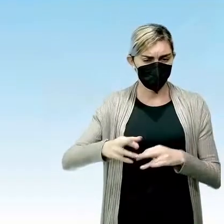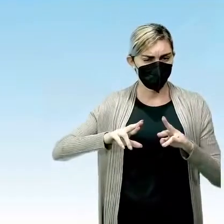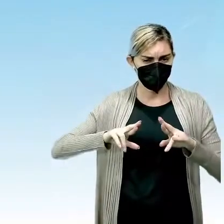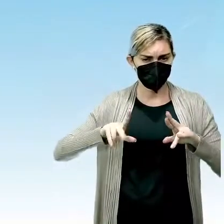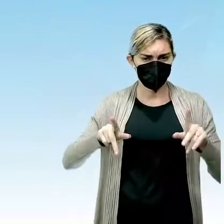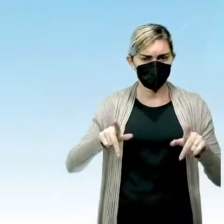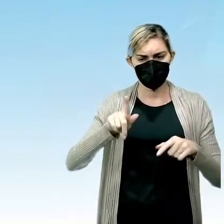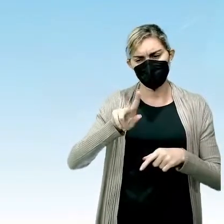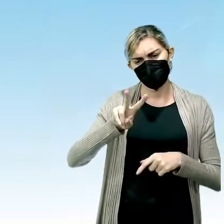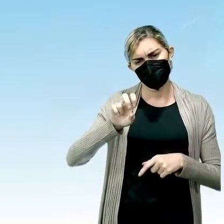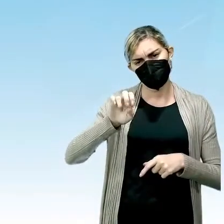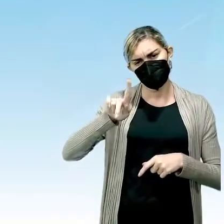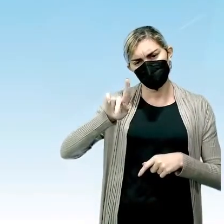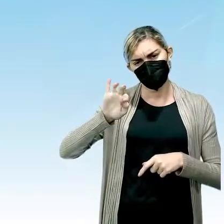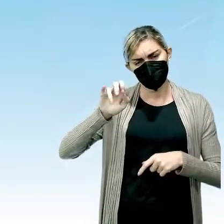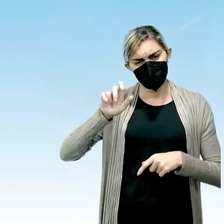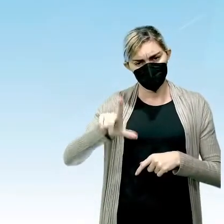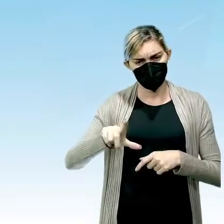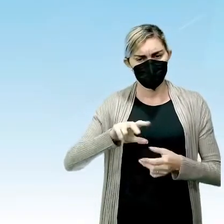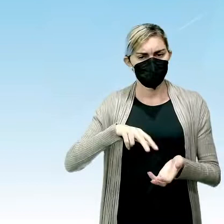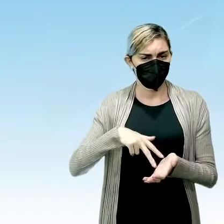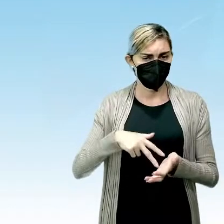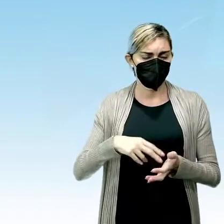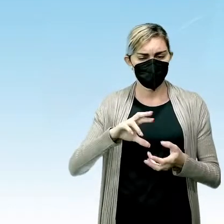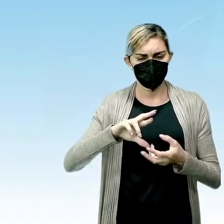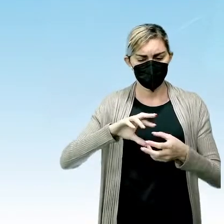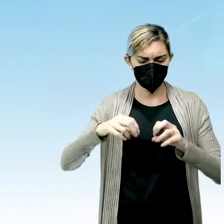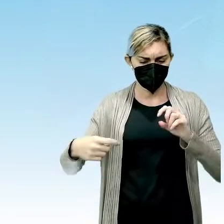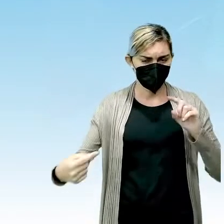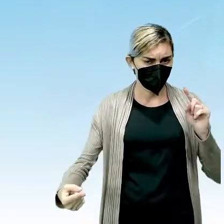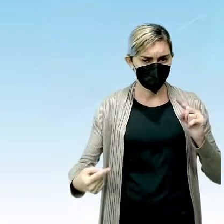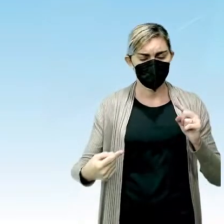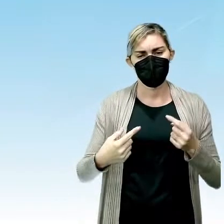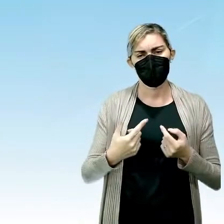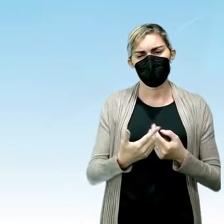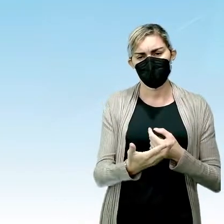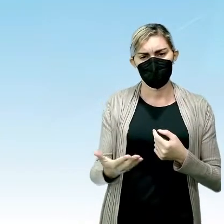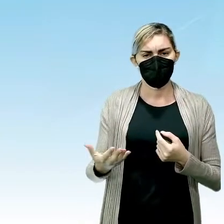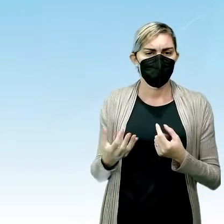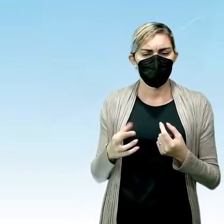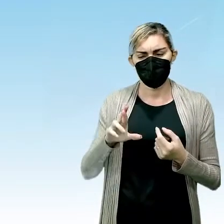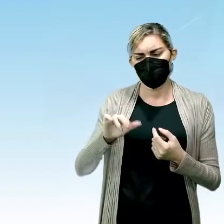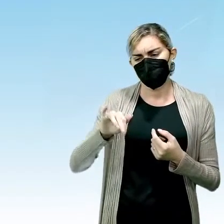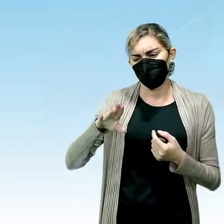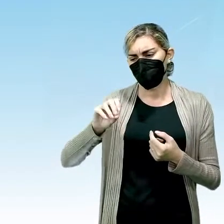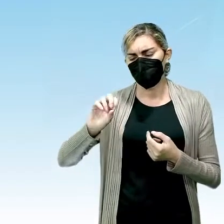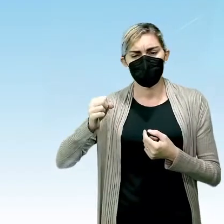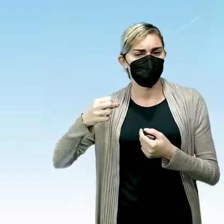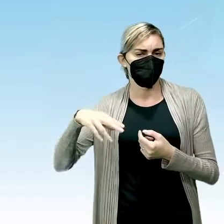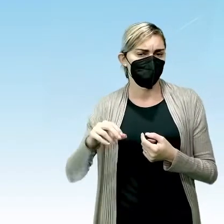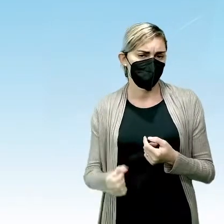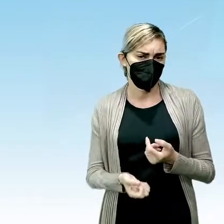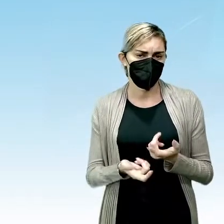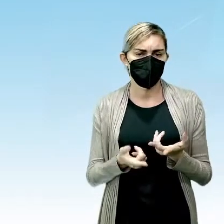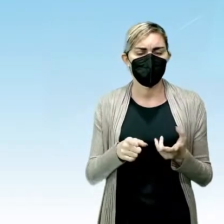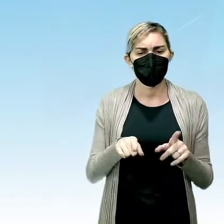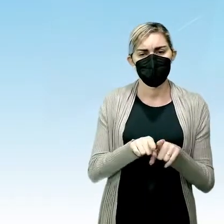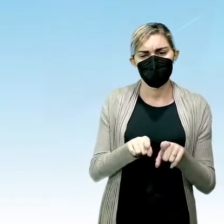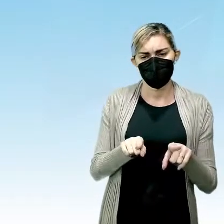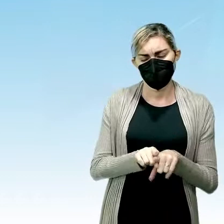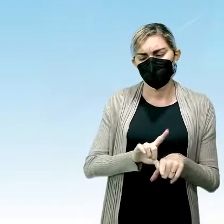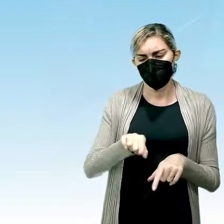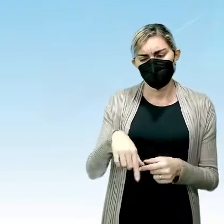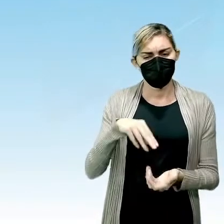vegetal pela presença de organelas que são conhecidas como lisossomos. E também a ausência